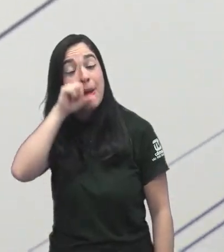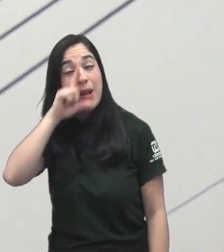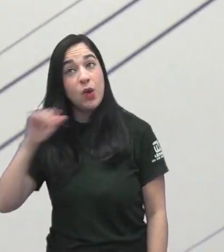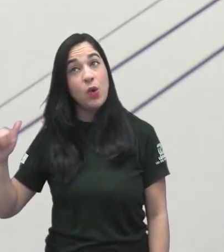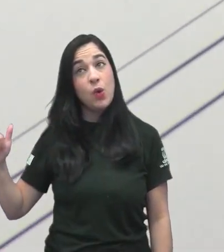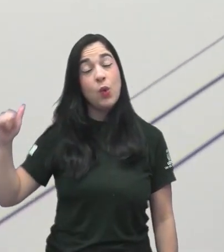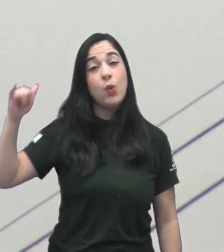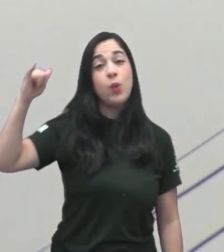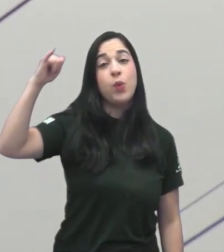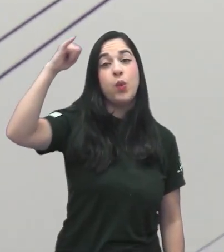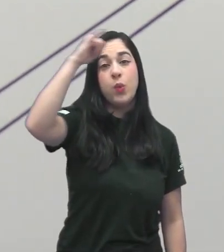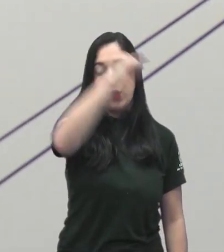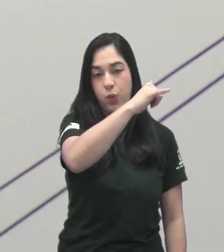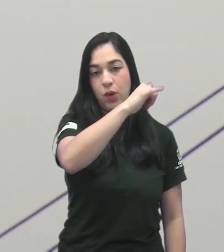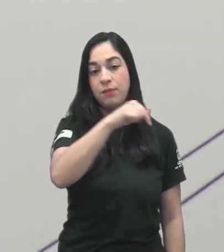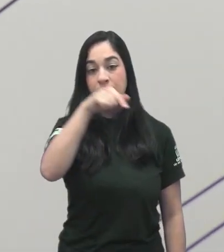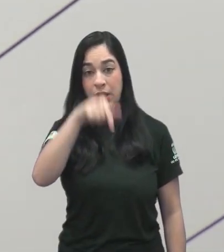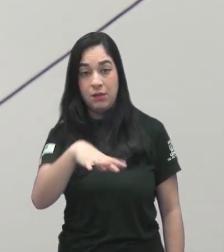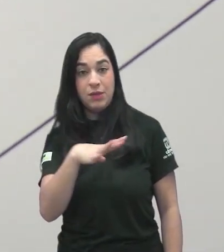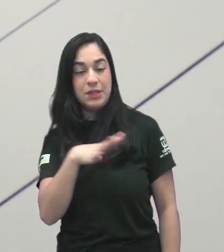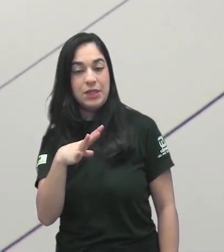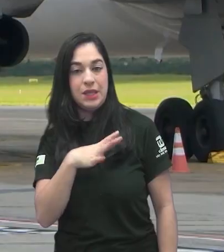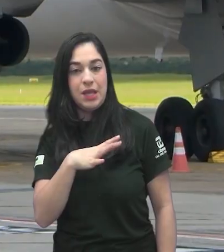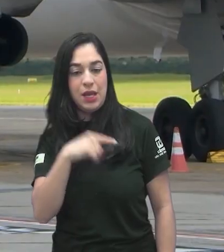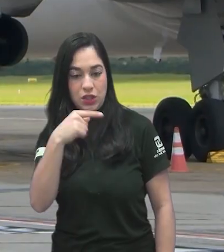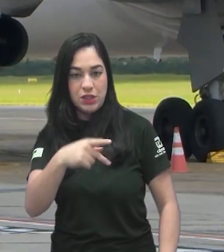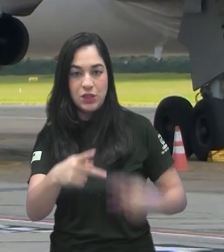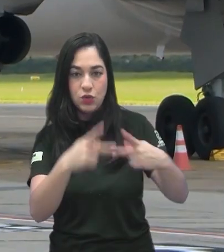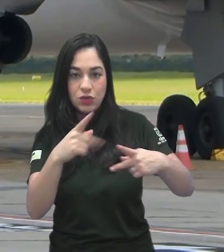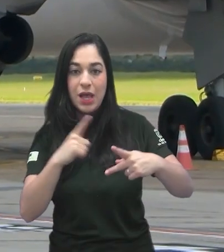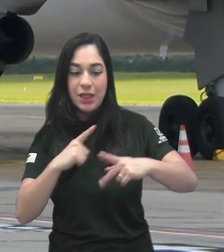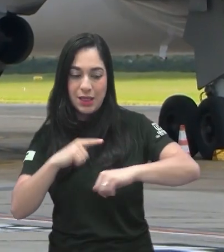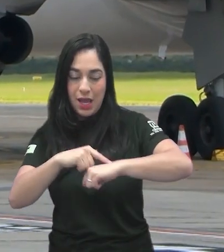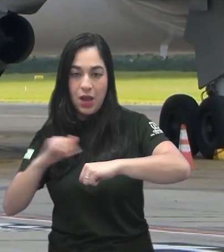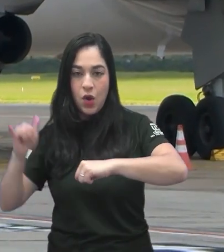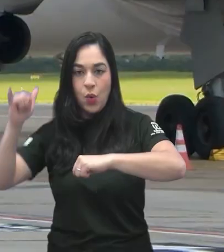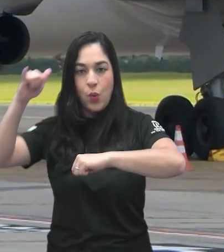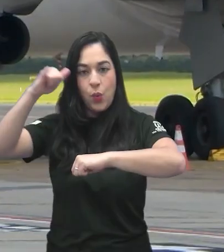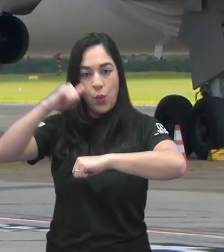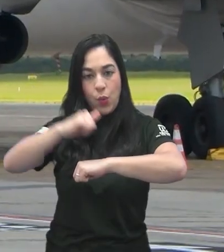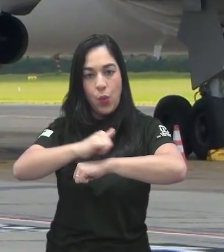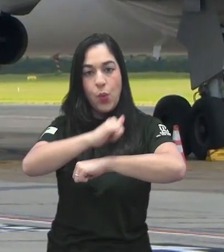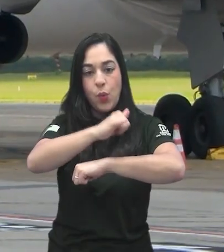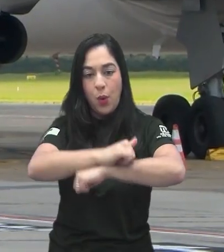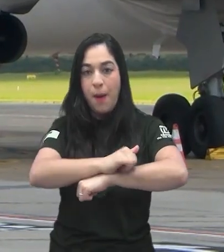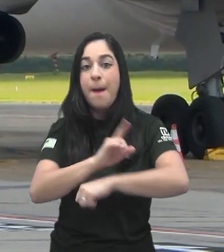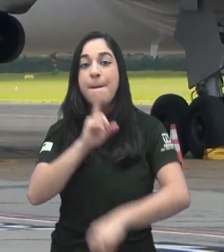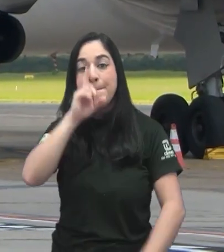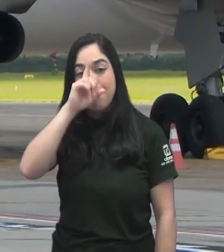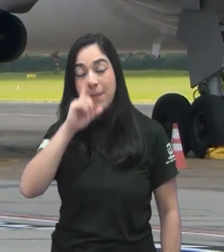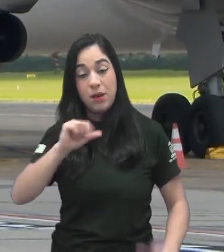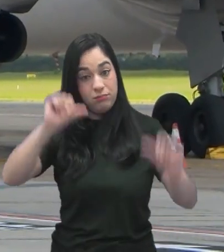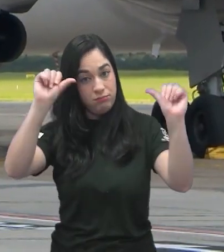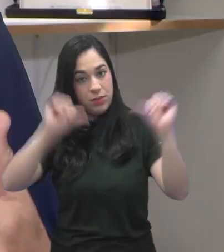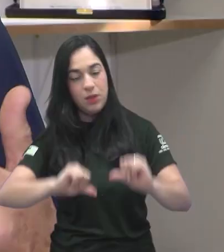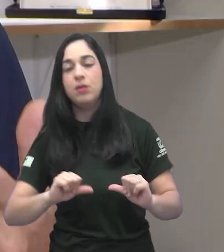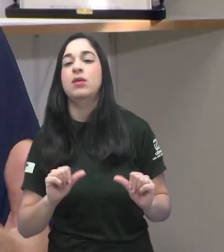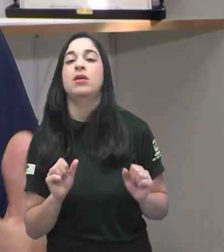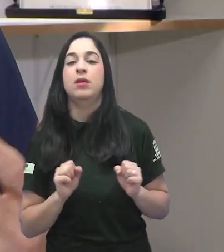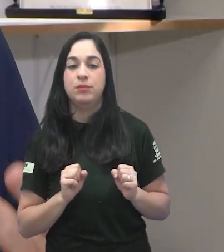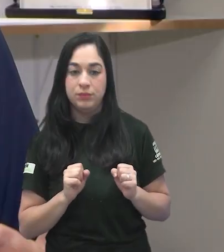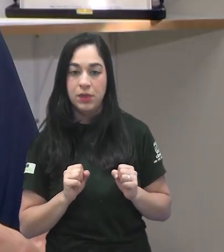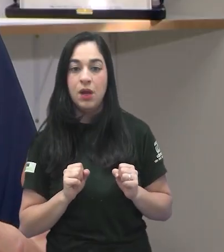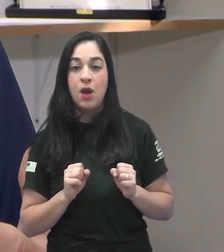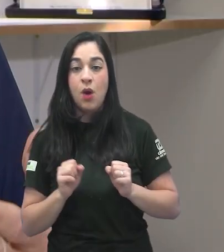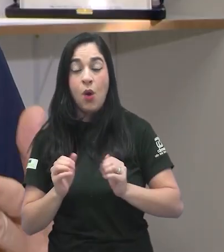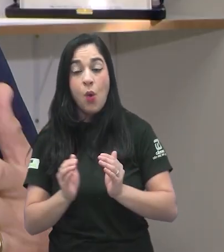e até comprometer a segurança da aviação. Em uma cidade com aeroporto, o perigo é ainda maior. Um balão